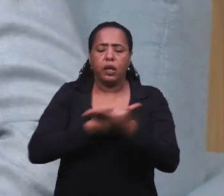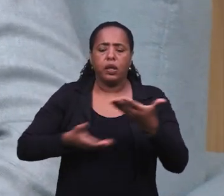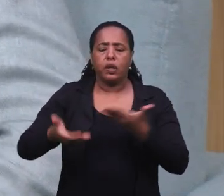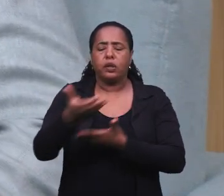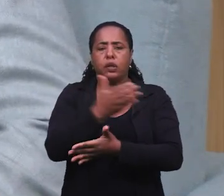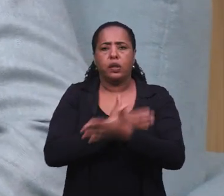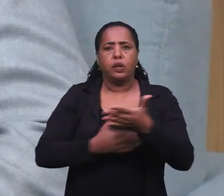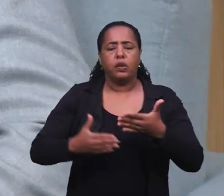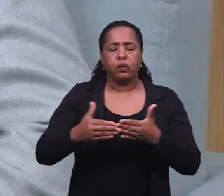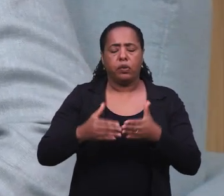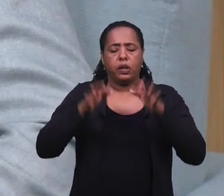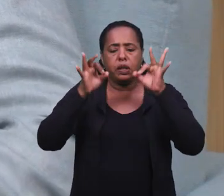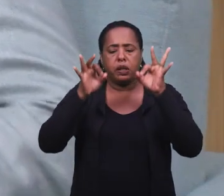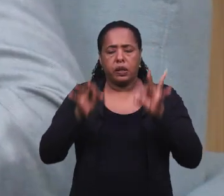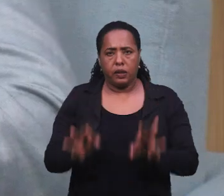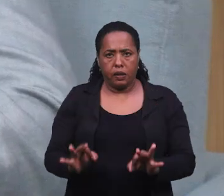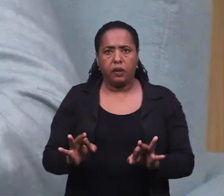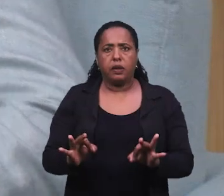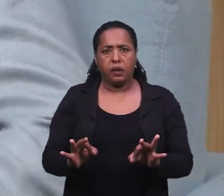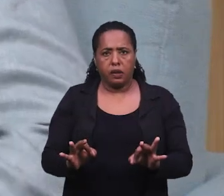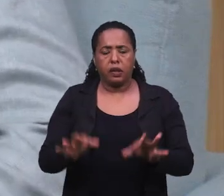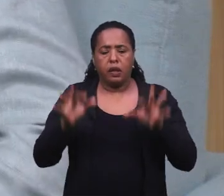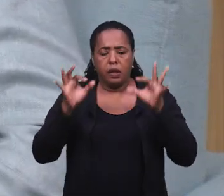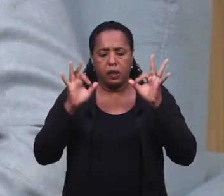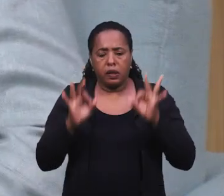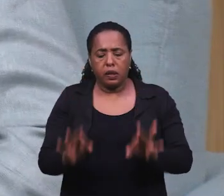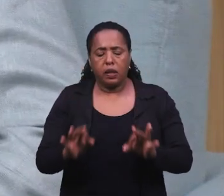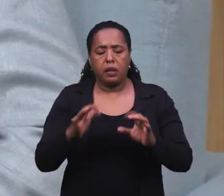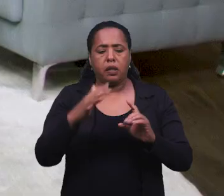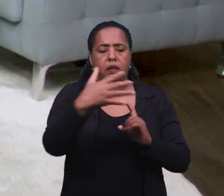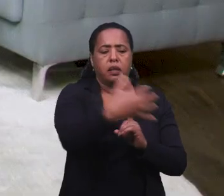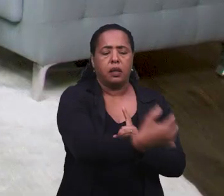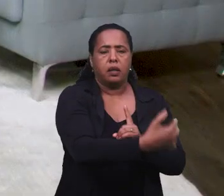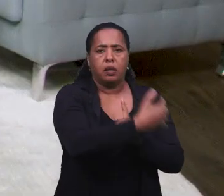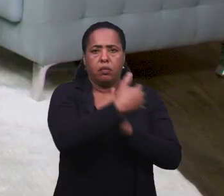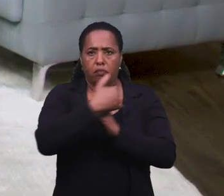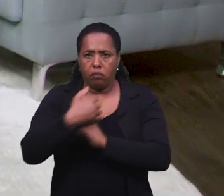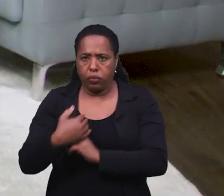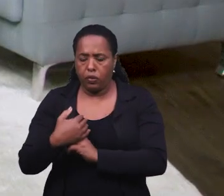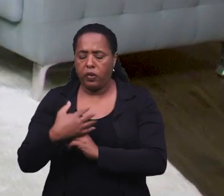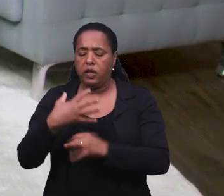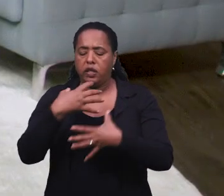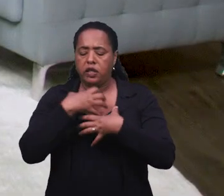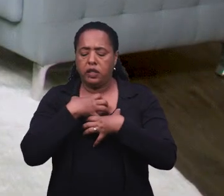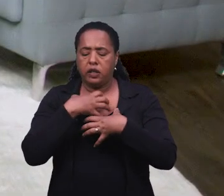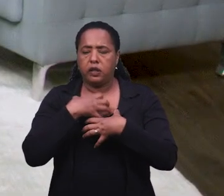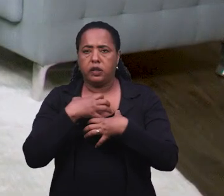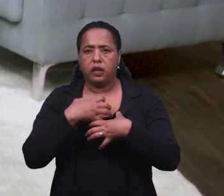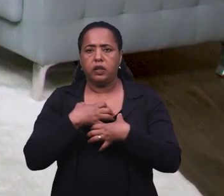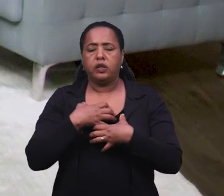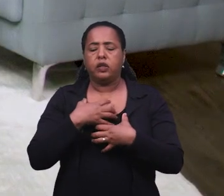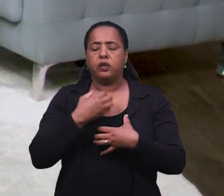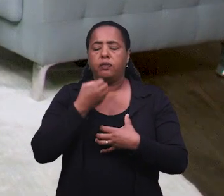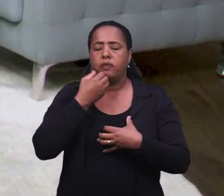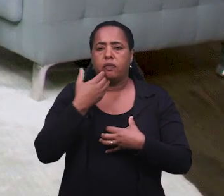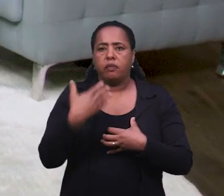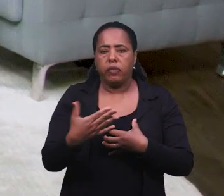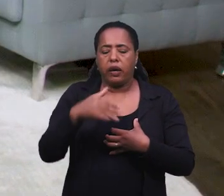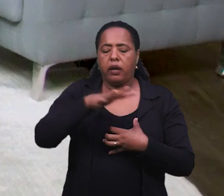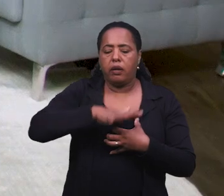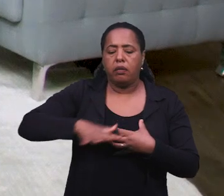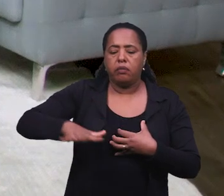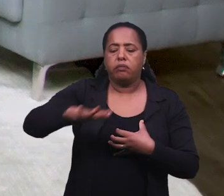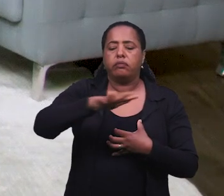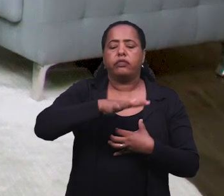da vida espiritual e estamos conversando com os pastores Eduardo Michel e o pastor Gedair Ferreira, que